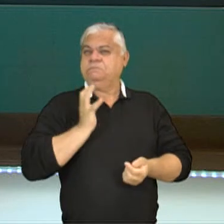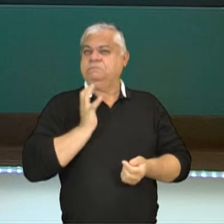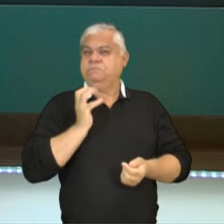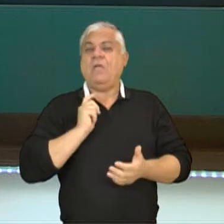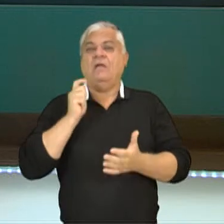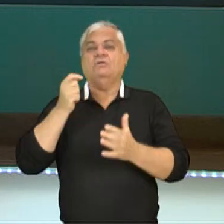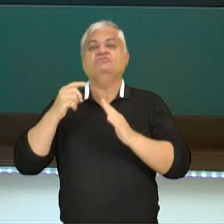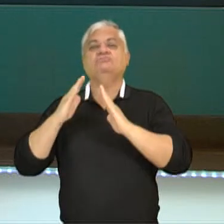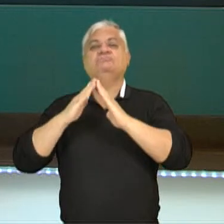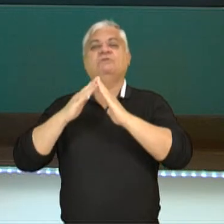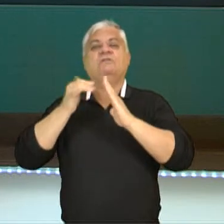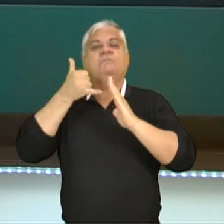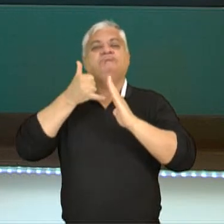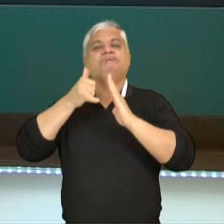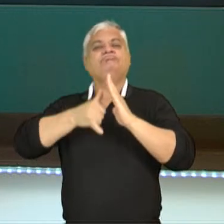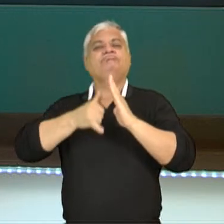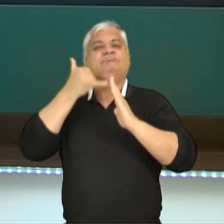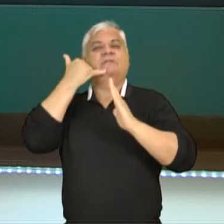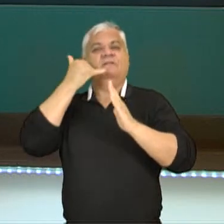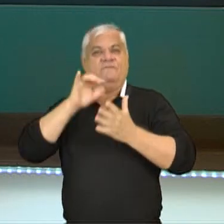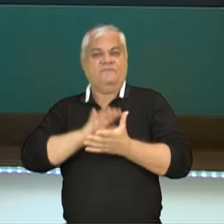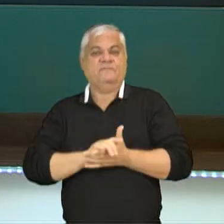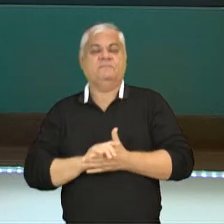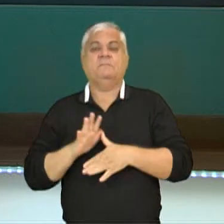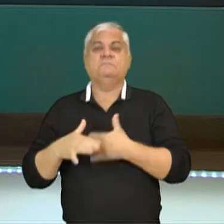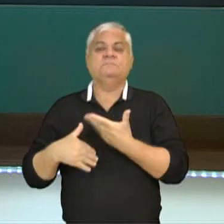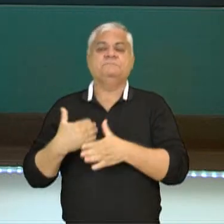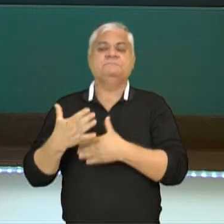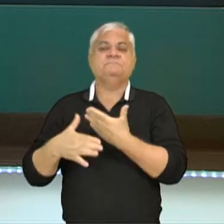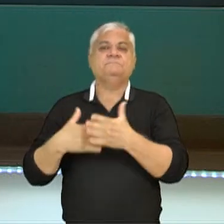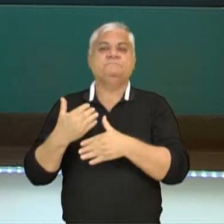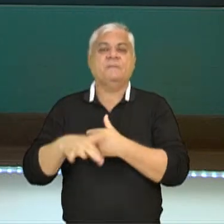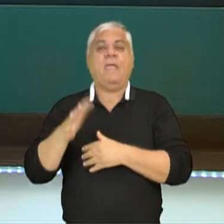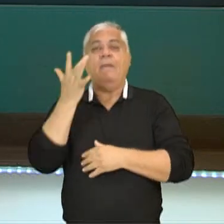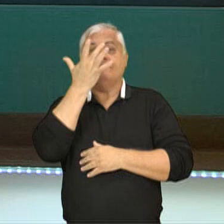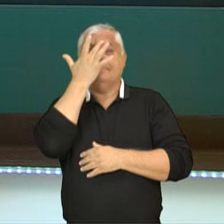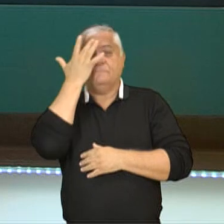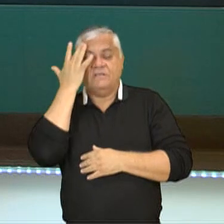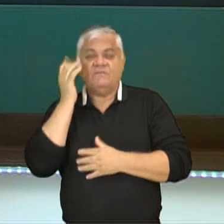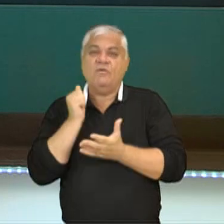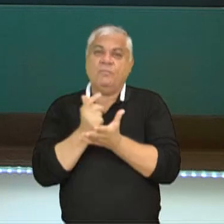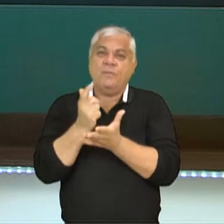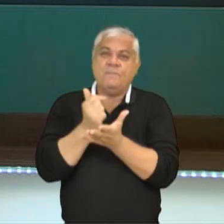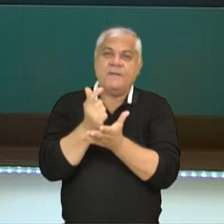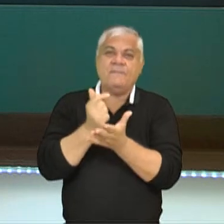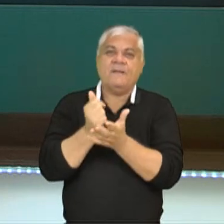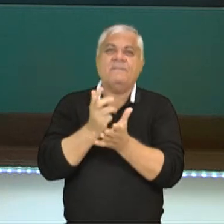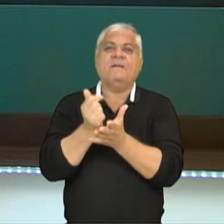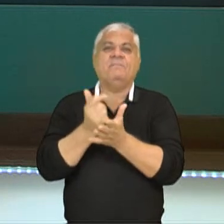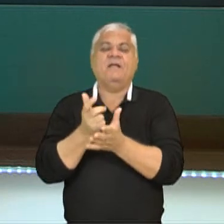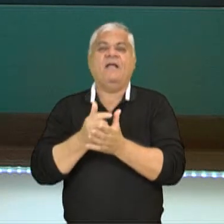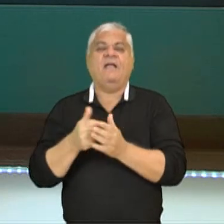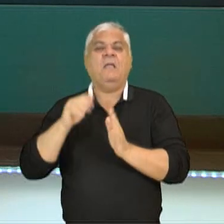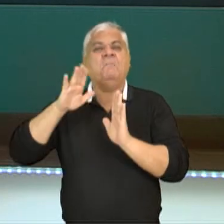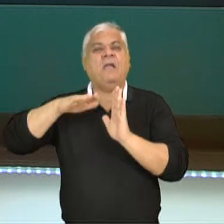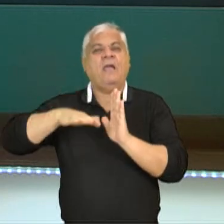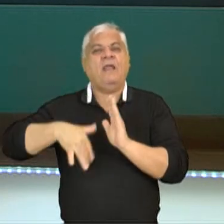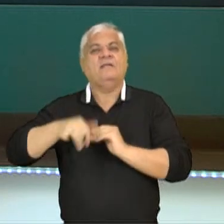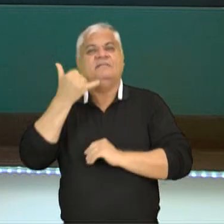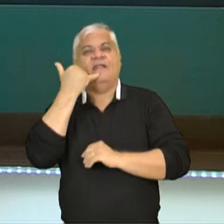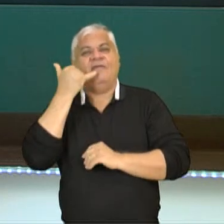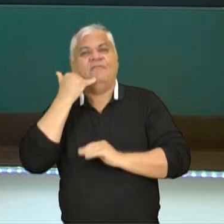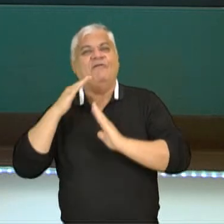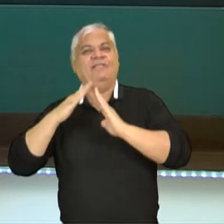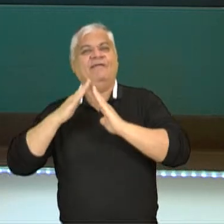ter. E com o passar do tempo, as pessoas foram tendo mais acesso, cada vez mais, a adquirir um aparelho de telefone em